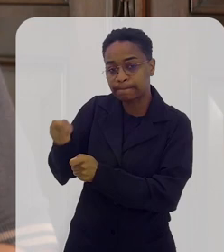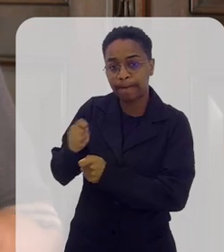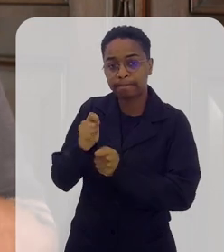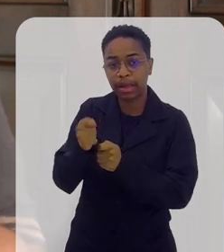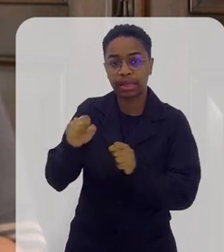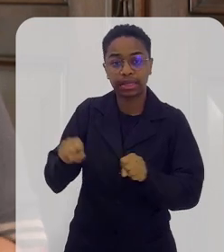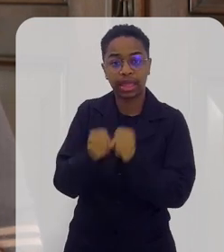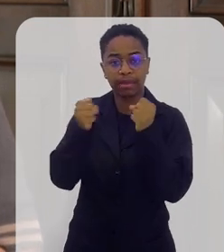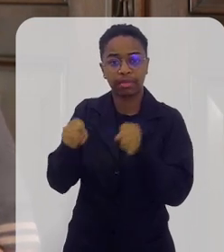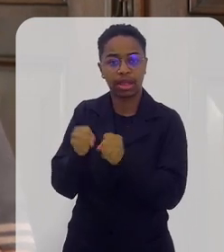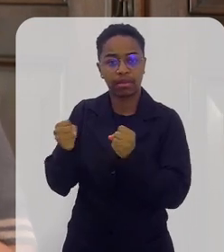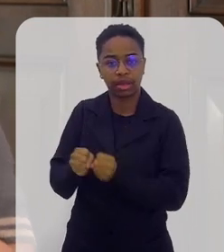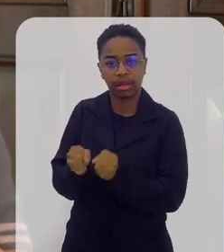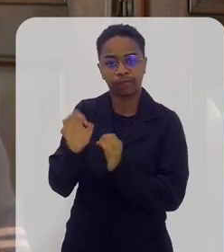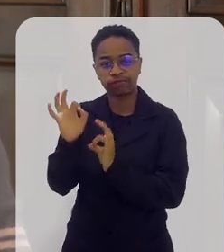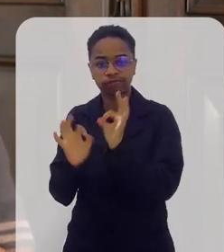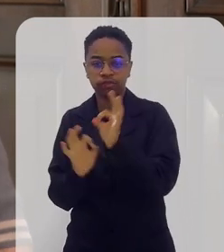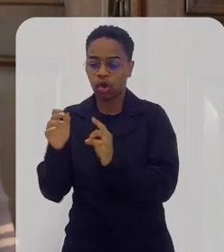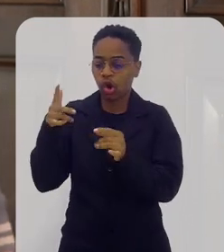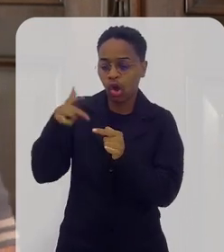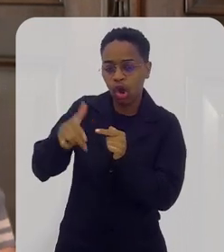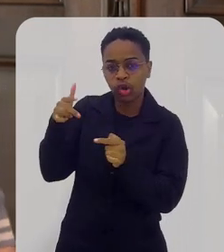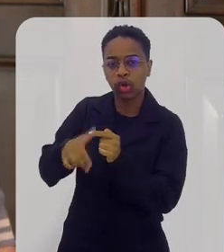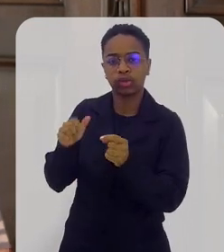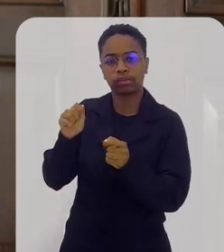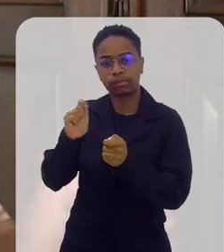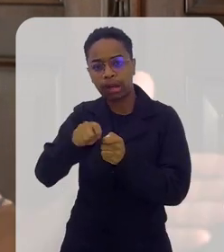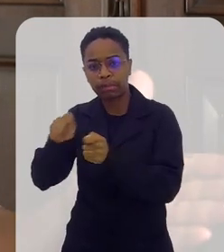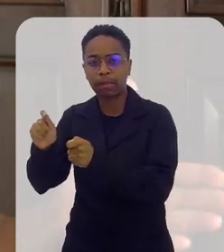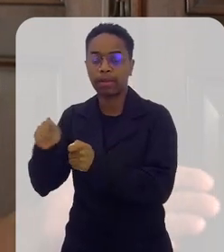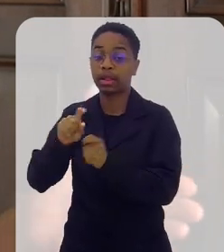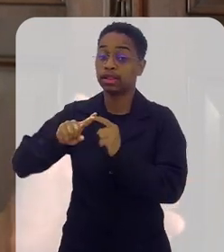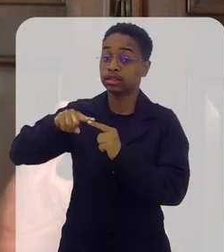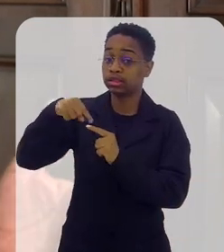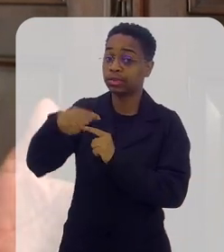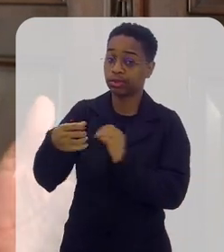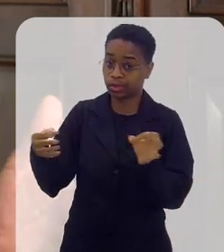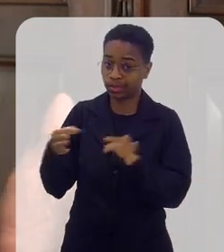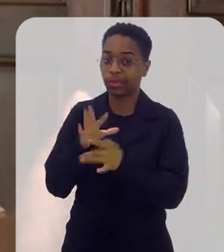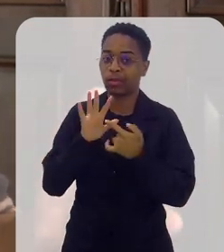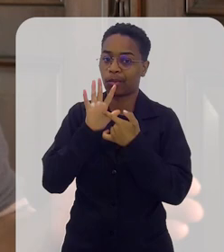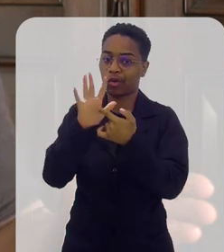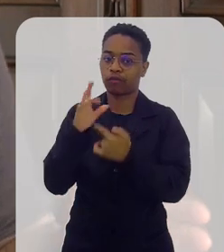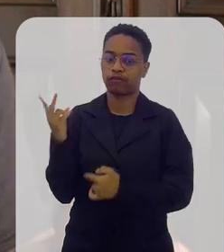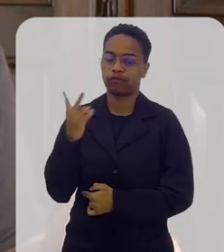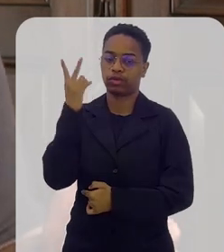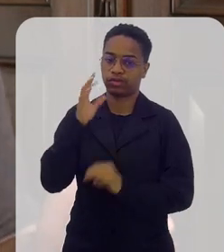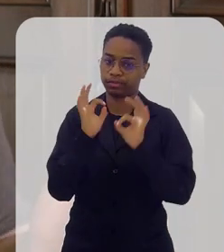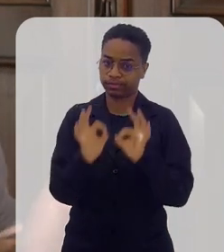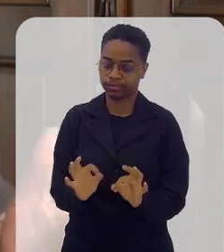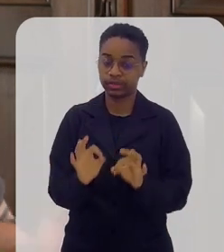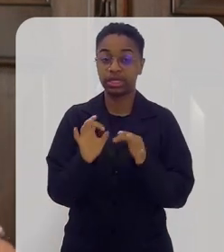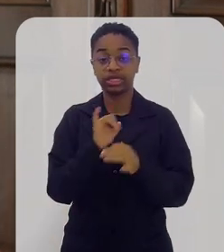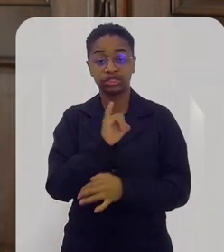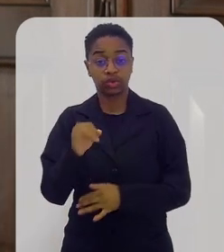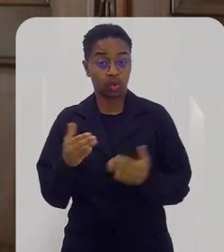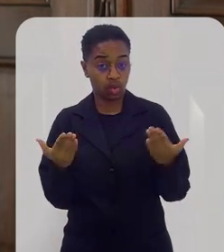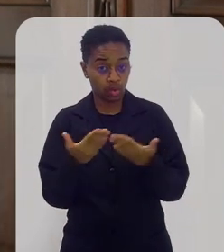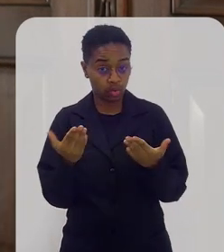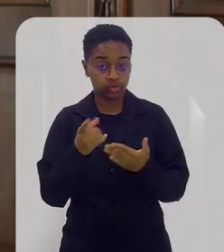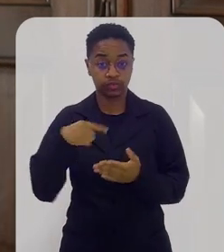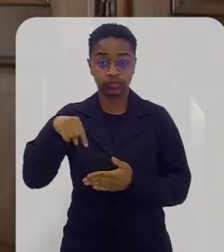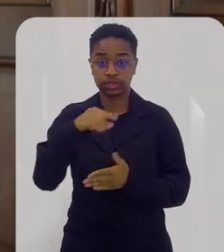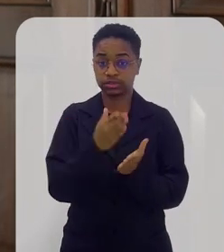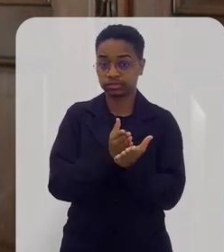esmerilhada, trabalhada, cortada, e logo após, então, o seu valor aparece. Se você hoje saiu